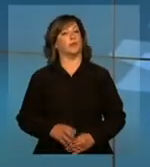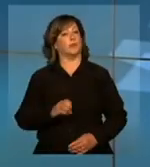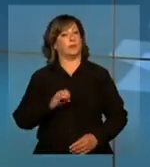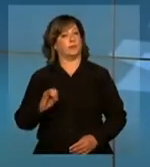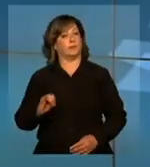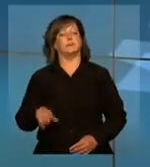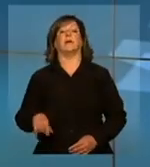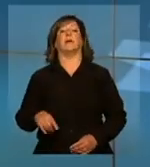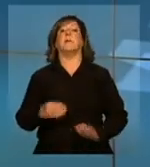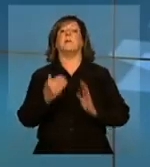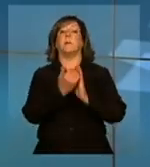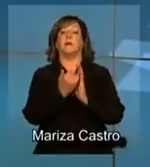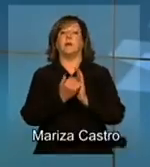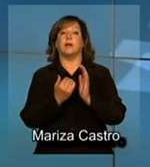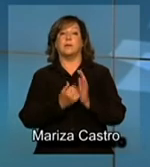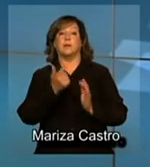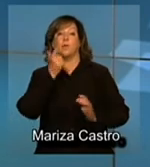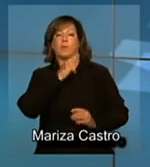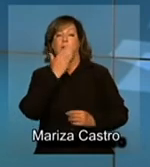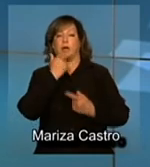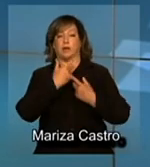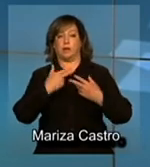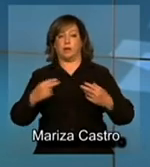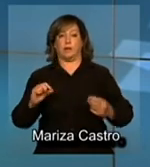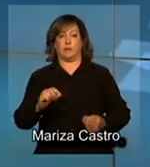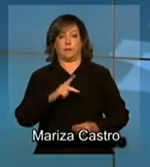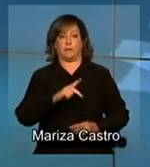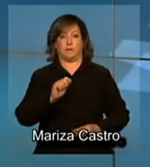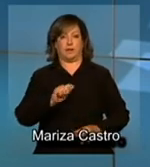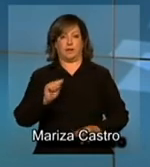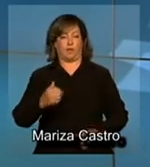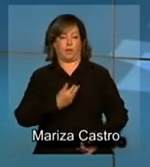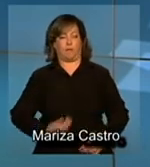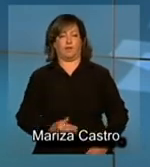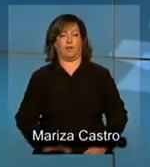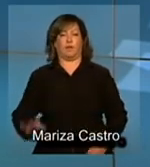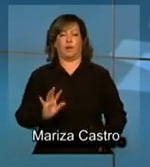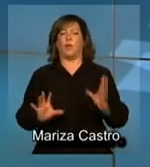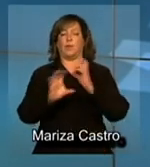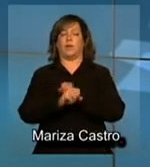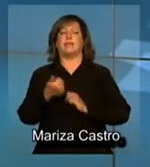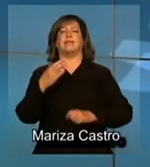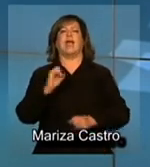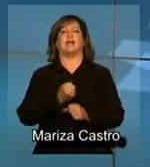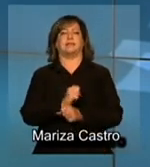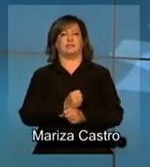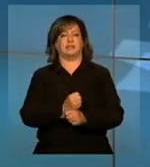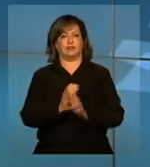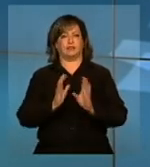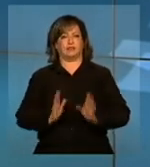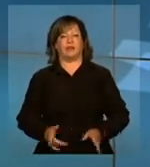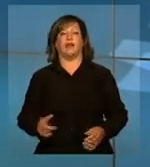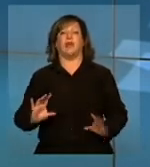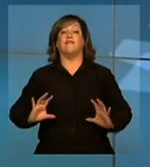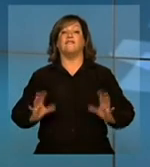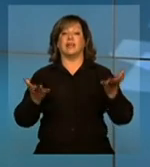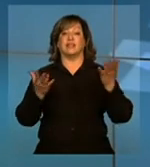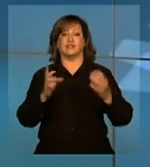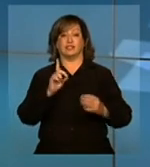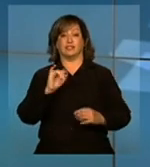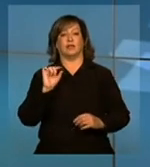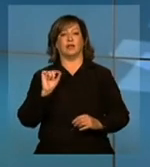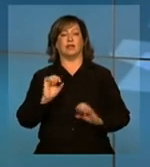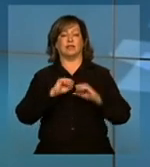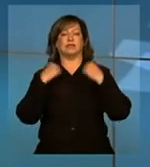Olá, o programa de aquisição de alimentos do governo federal completou 10 anos. E para comemorar a data, um